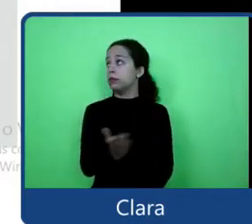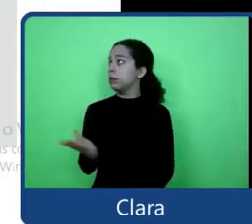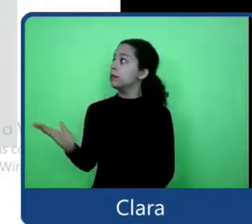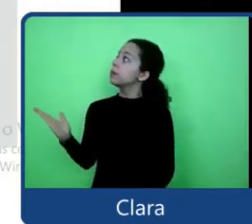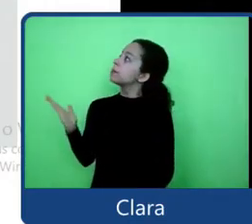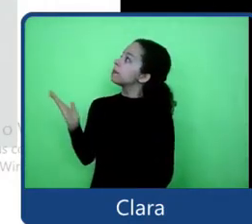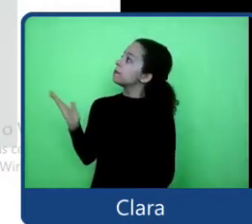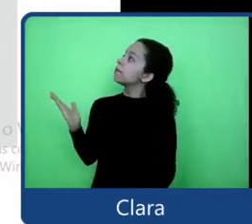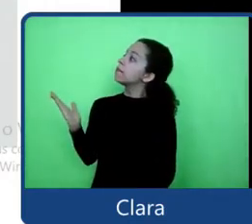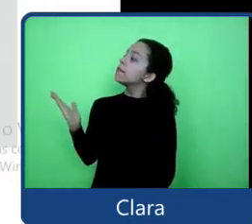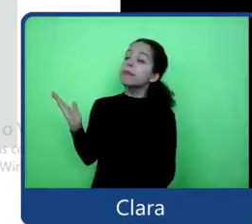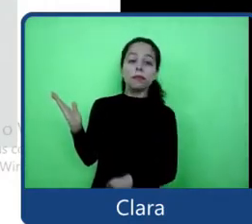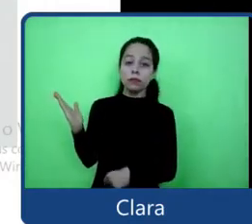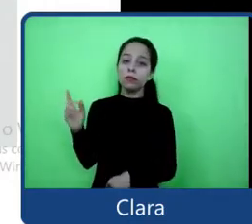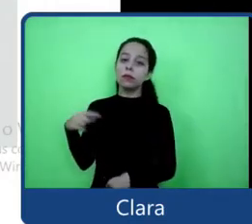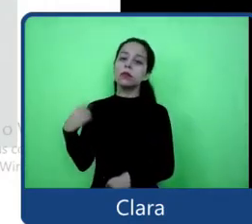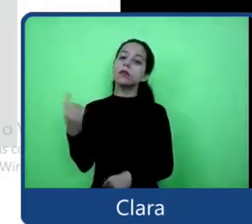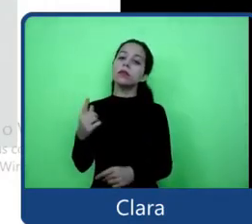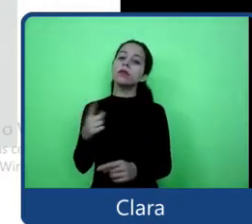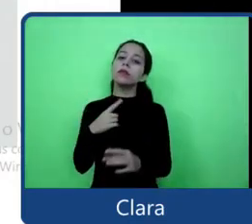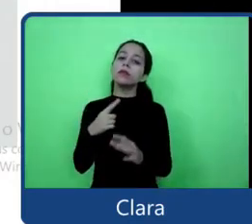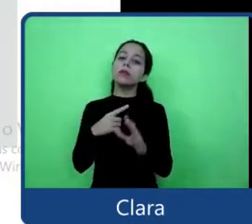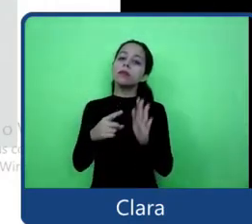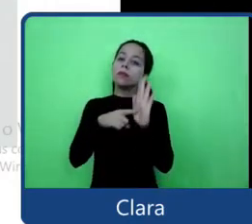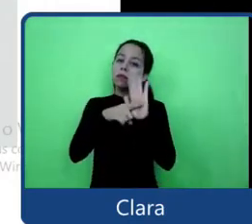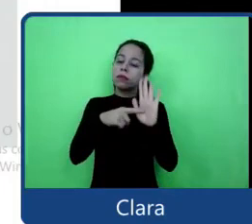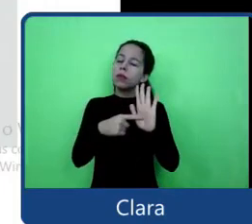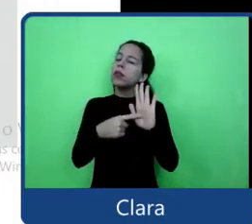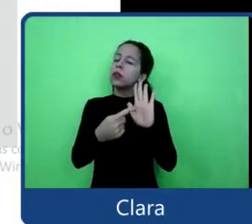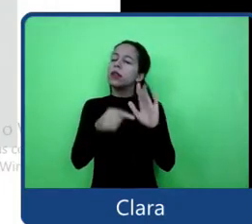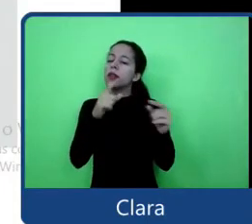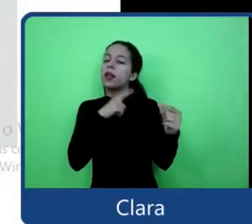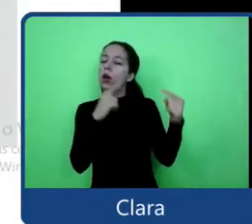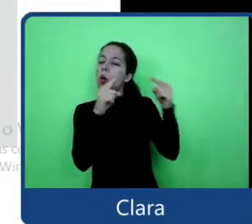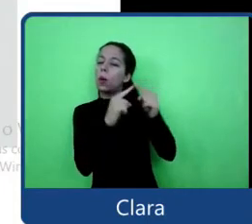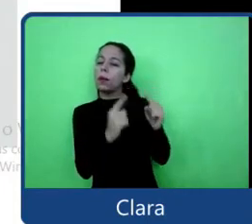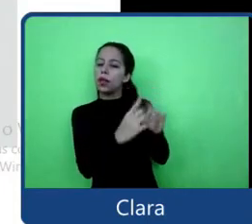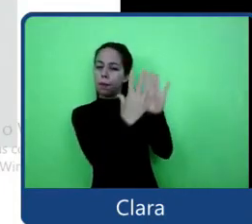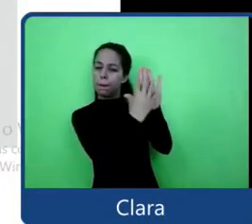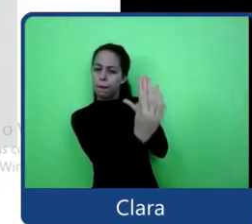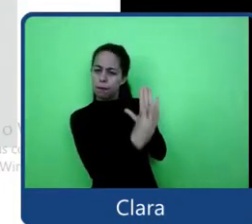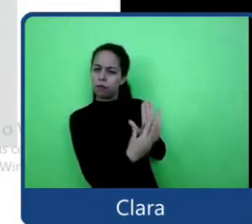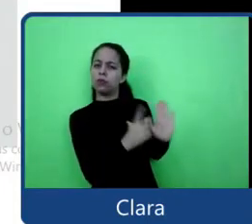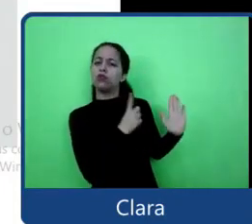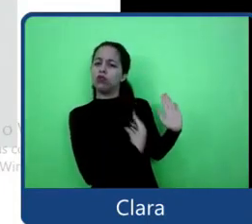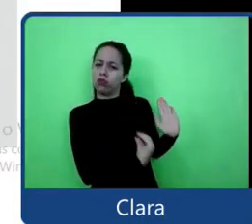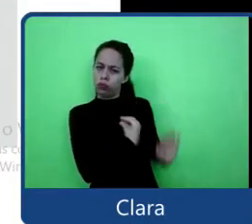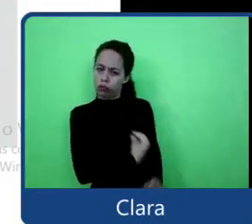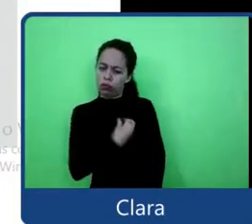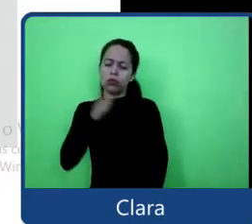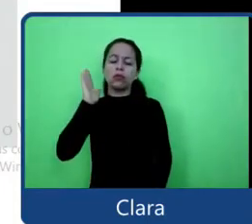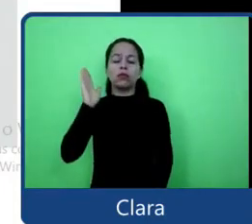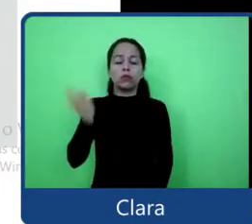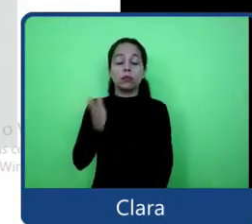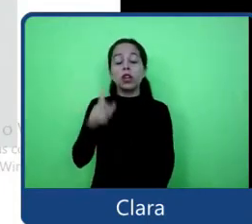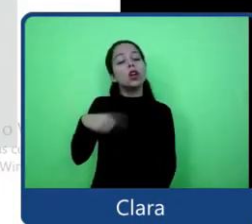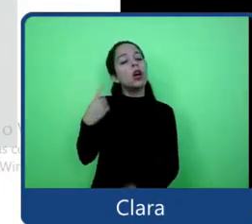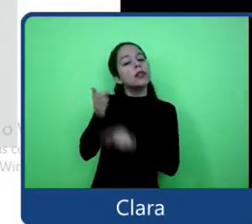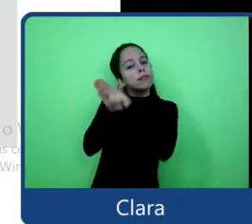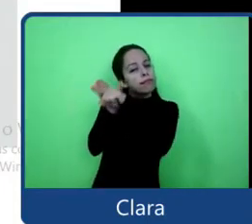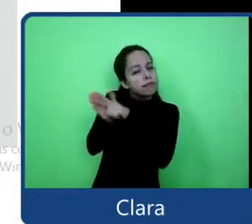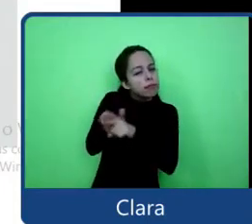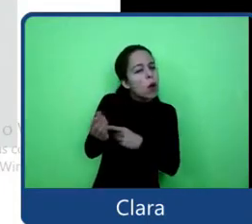faz com base em modelos, né? A gente faz previsões, né, do que vai acontecer aqui, de novo, com a temperatura e